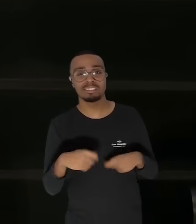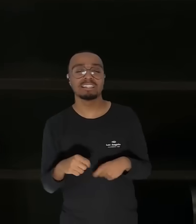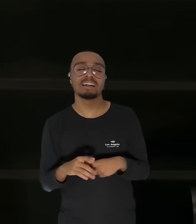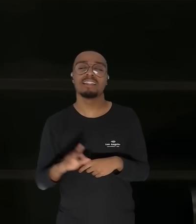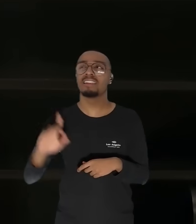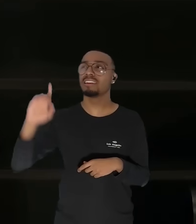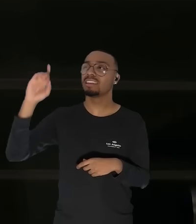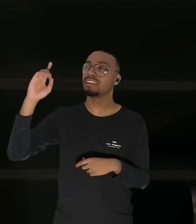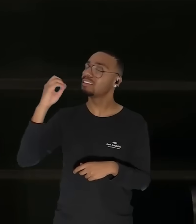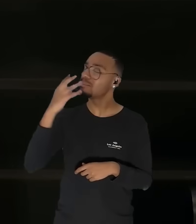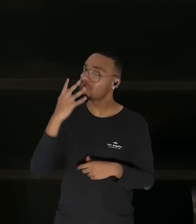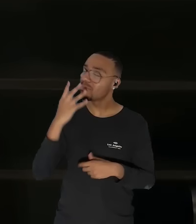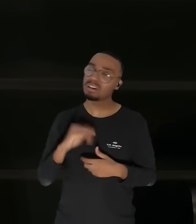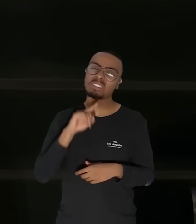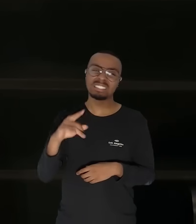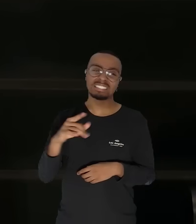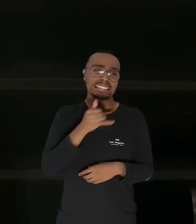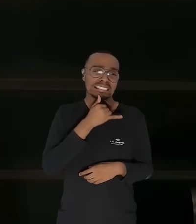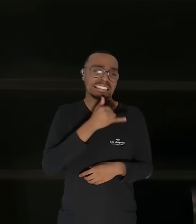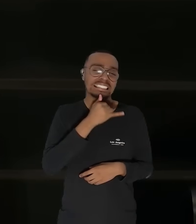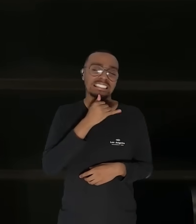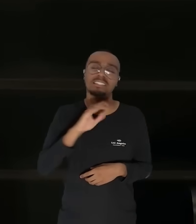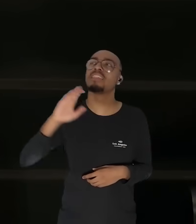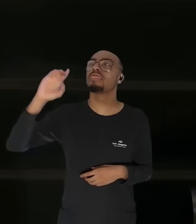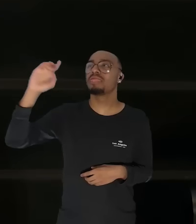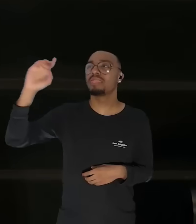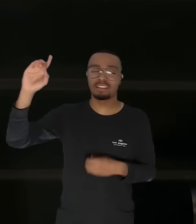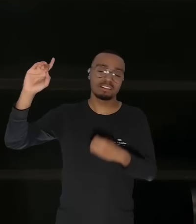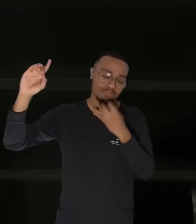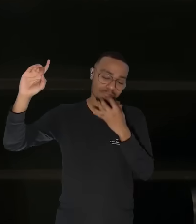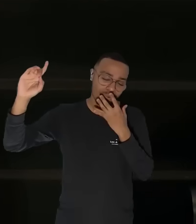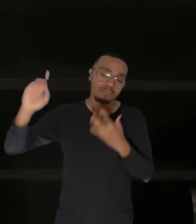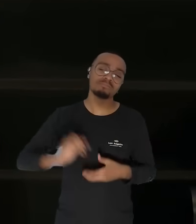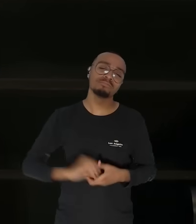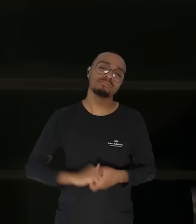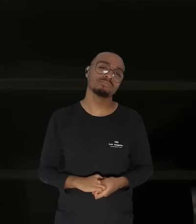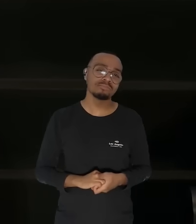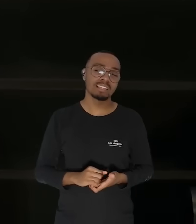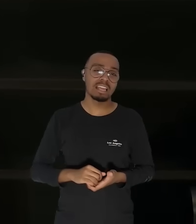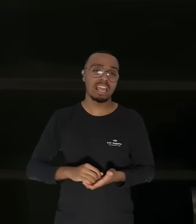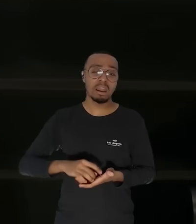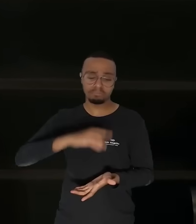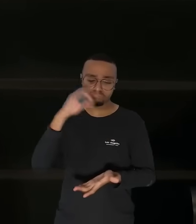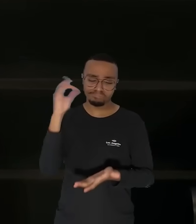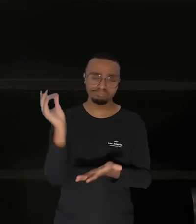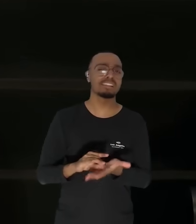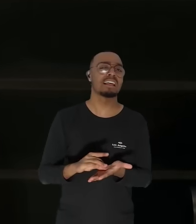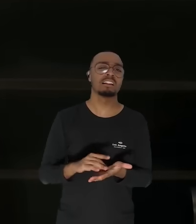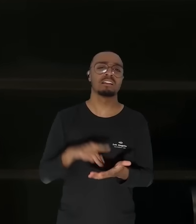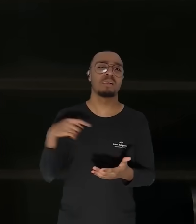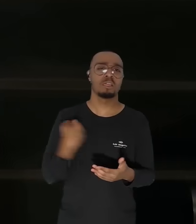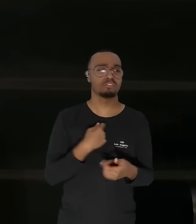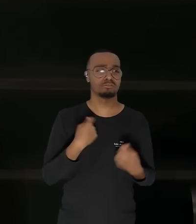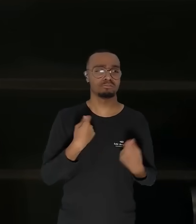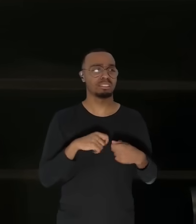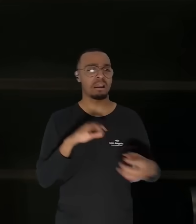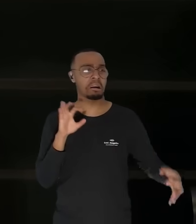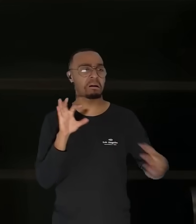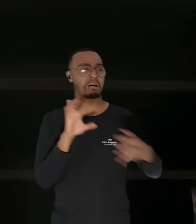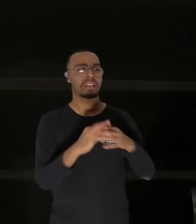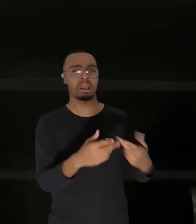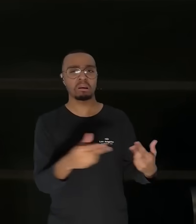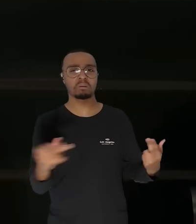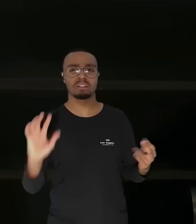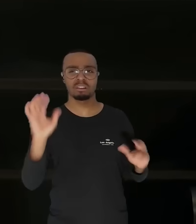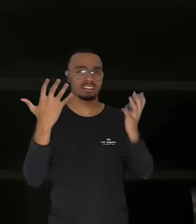grande desgosto, Deus é bom. Essa não é uma verdade que a gente deve condicionar a acontecimentos. É